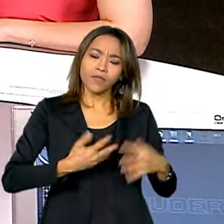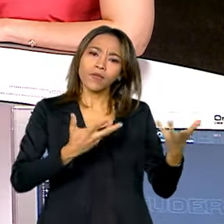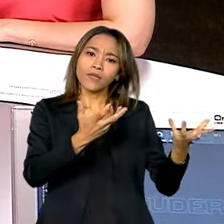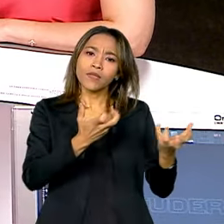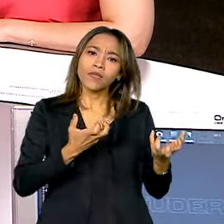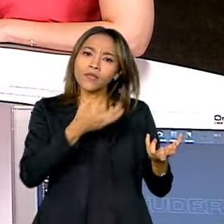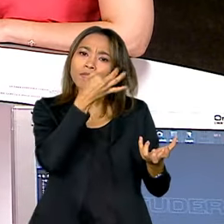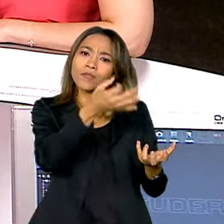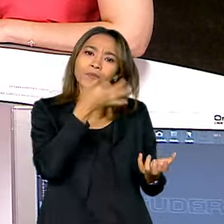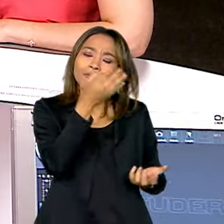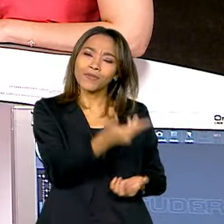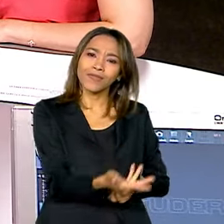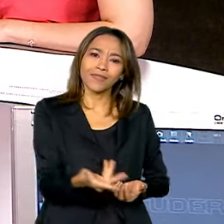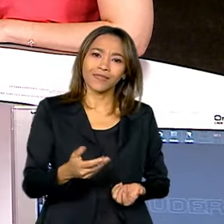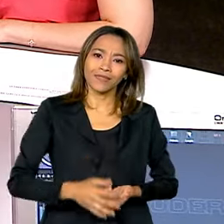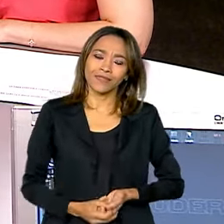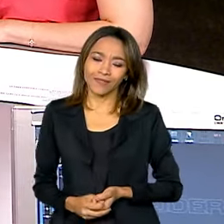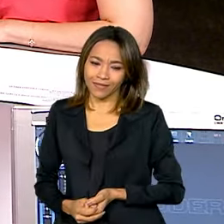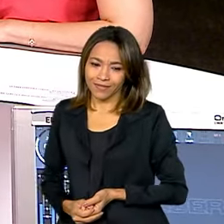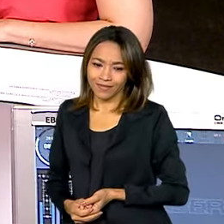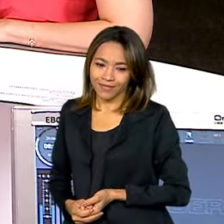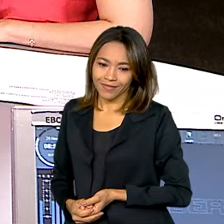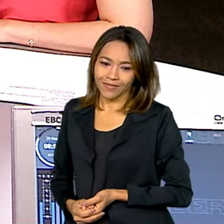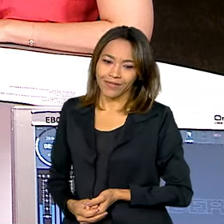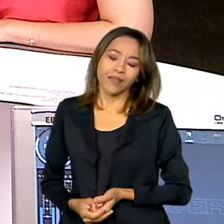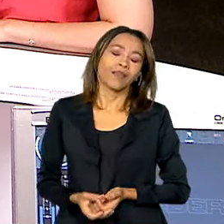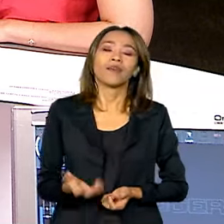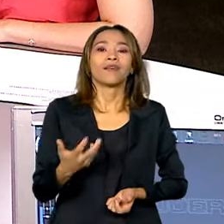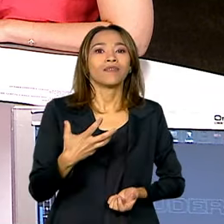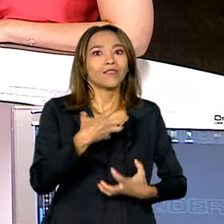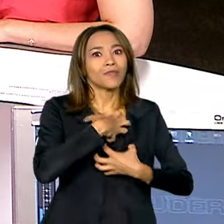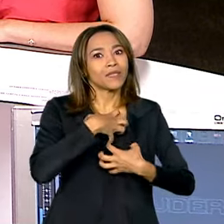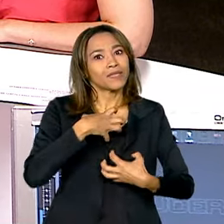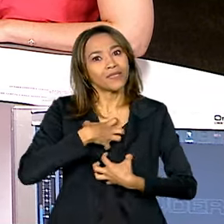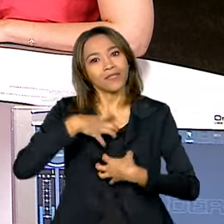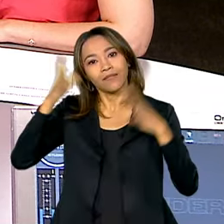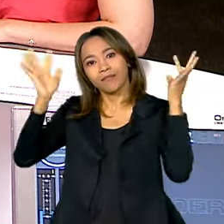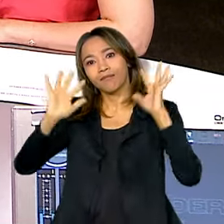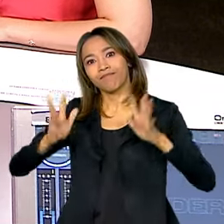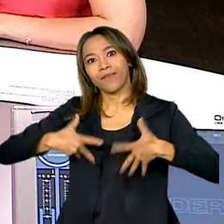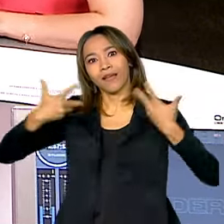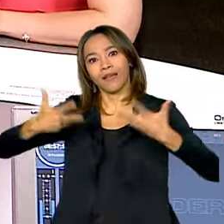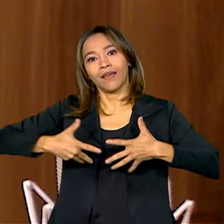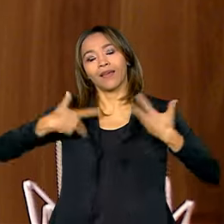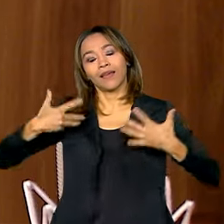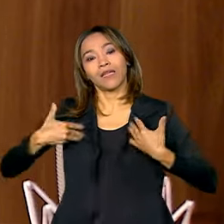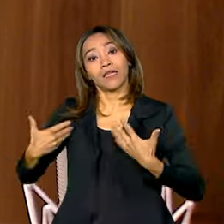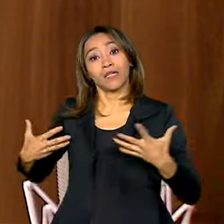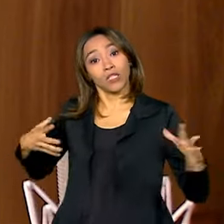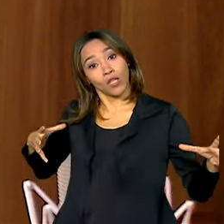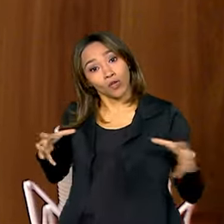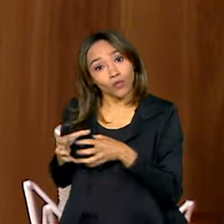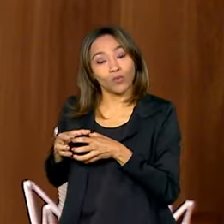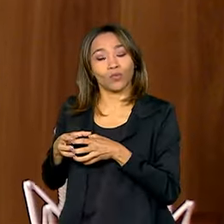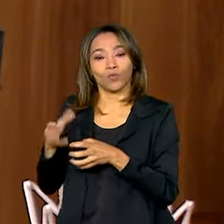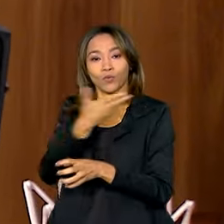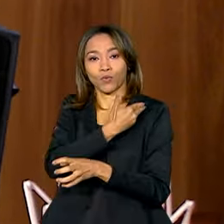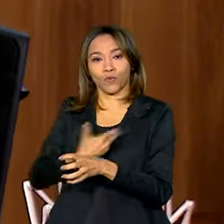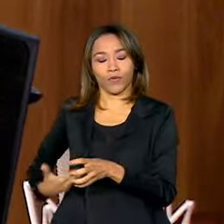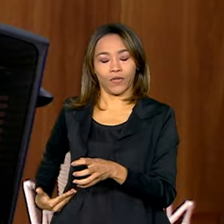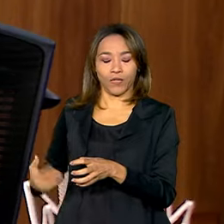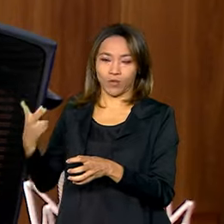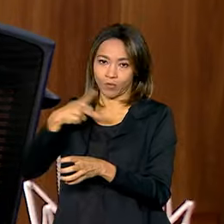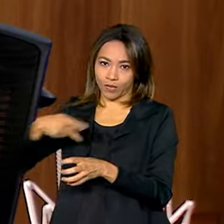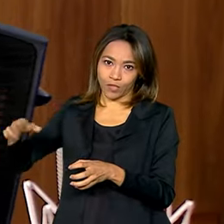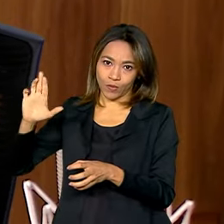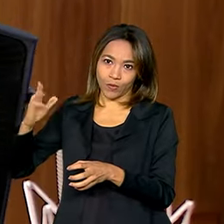suas considerações finais. Bom, deixa eu dizer primeiro da alegria por participar do governo do presidente Lula. No final do ano passado, quando eu recebi o convite do